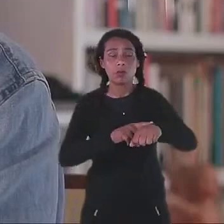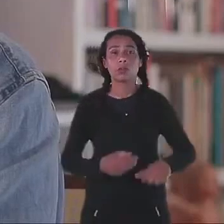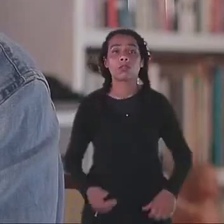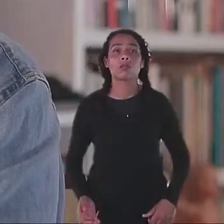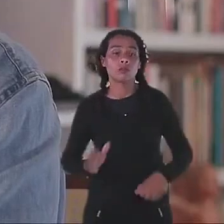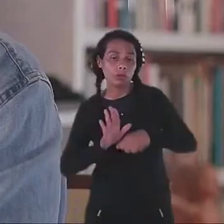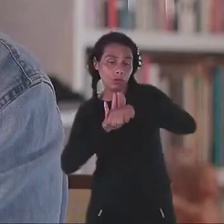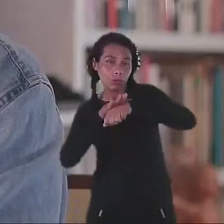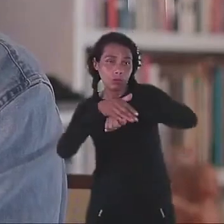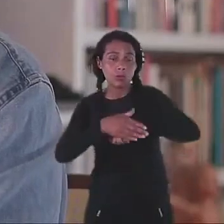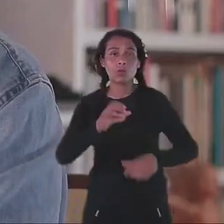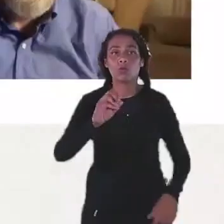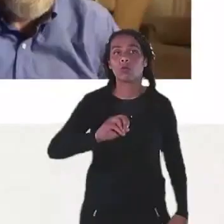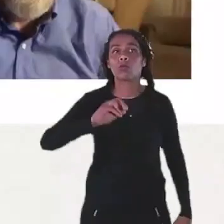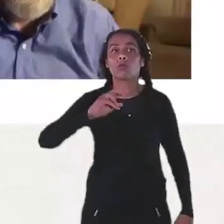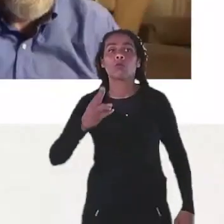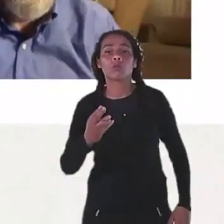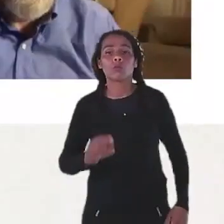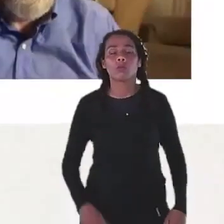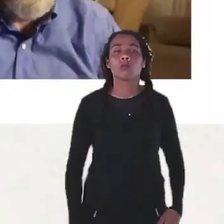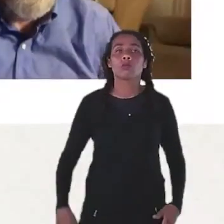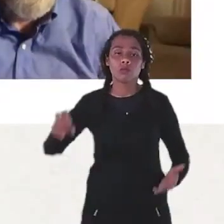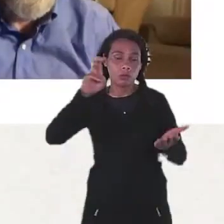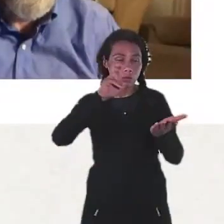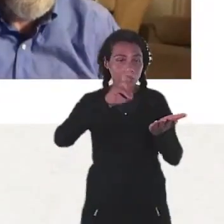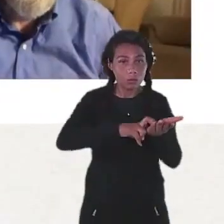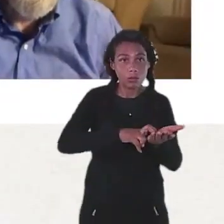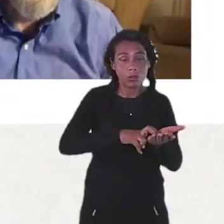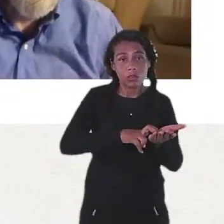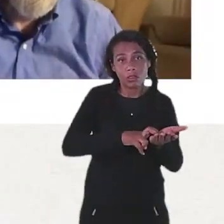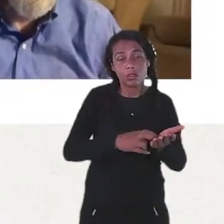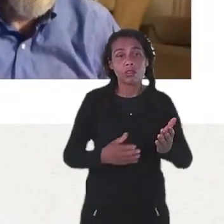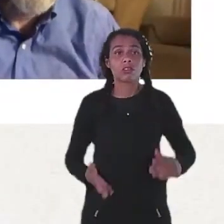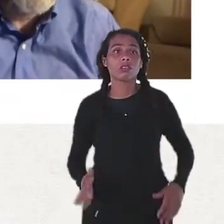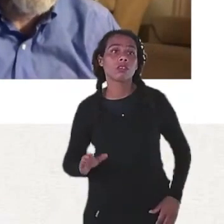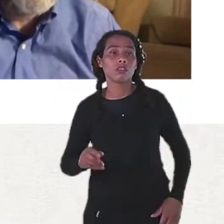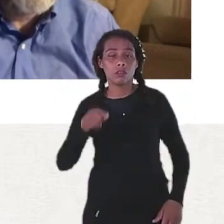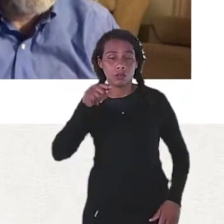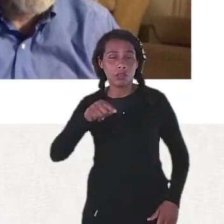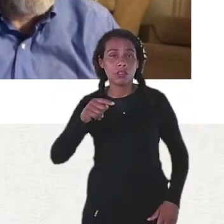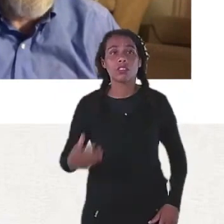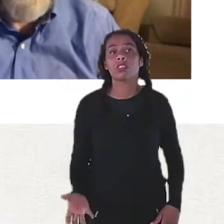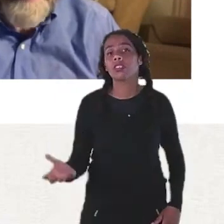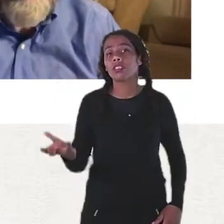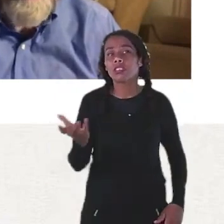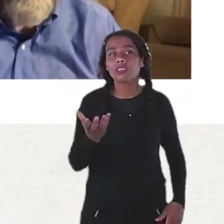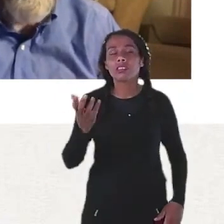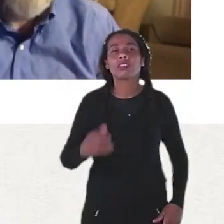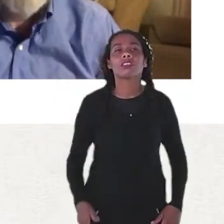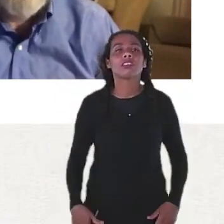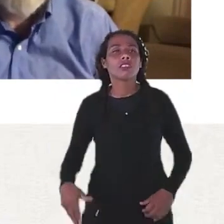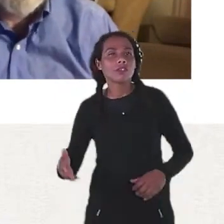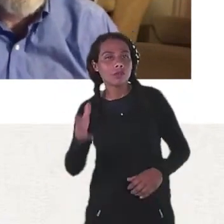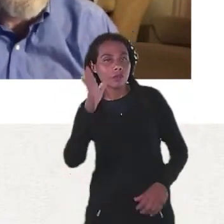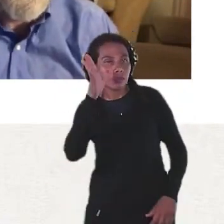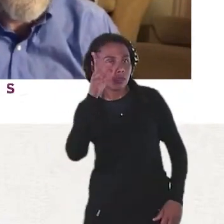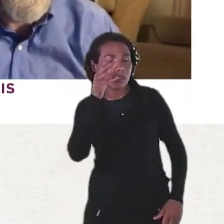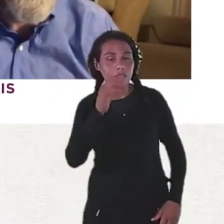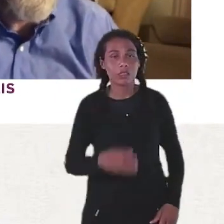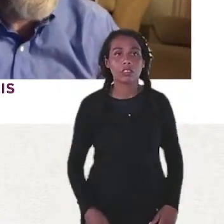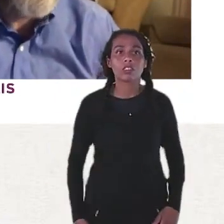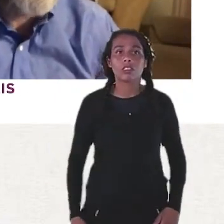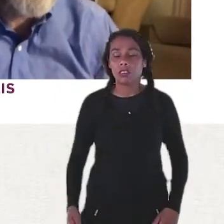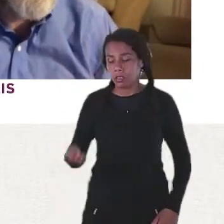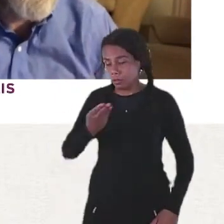terminar. E muito boa noite, doutor Miguel Nicoleles, meu amigo querido. Bom, muito boa